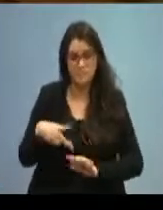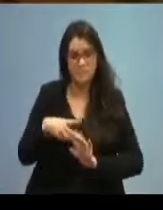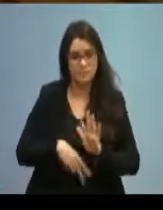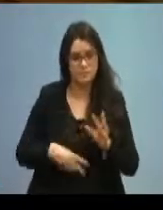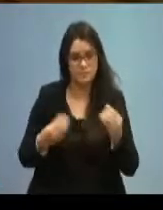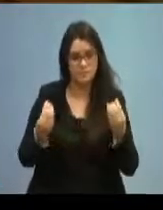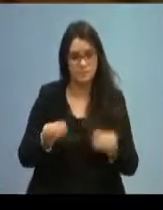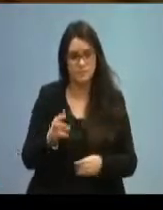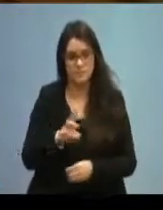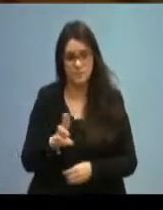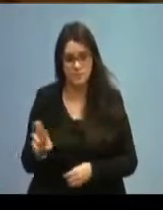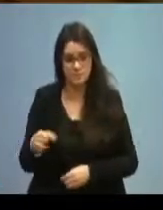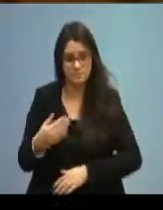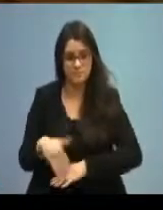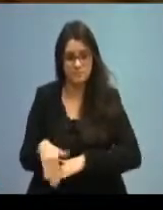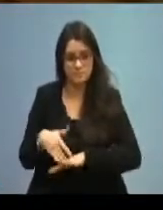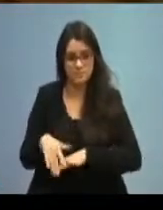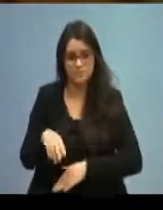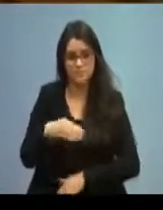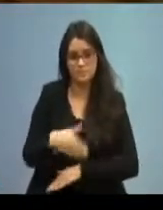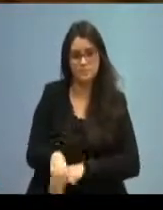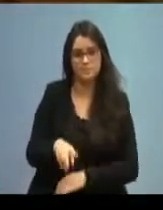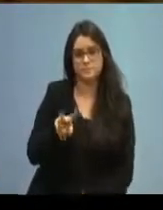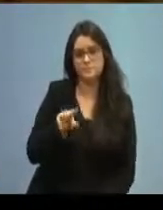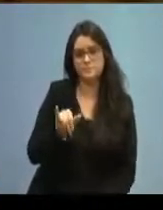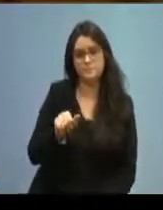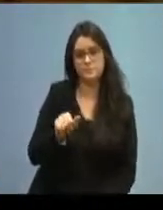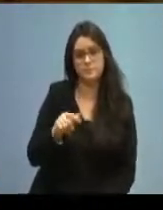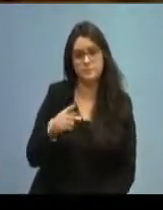públicas, né? A denominação das